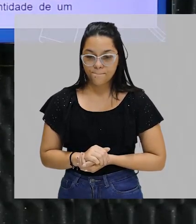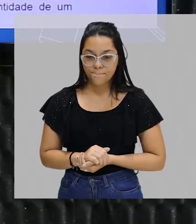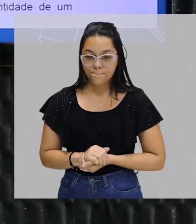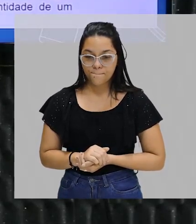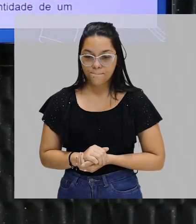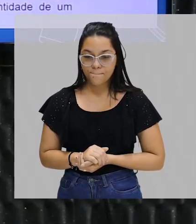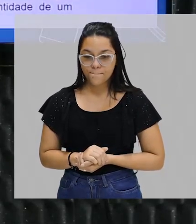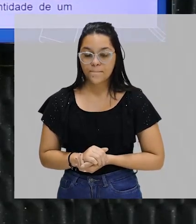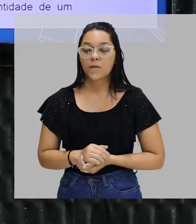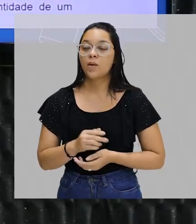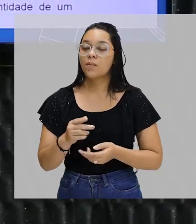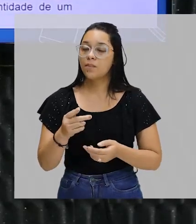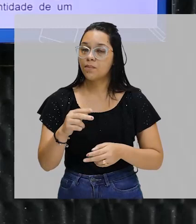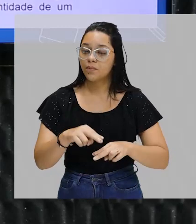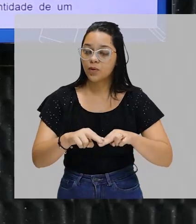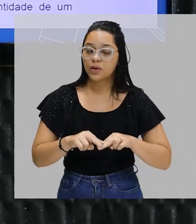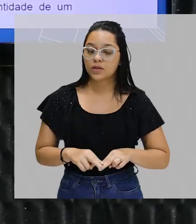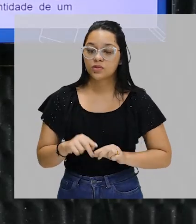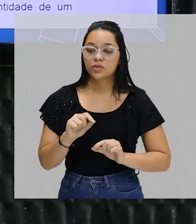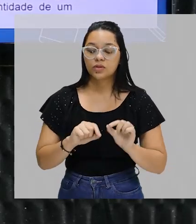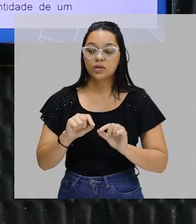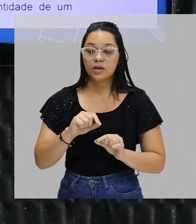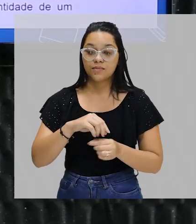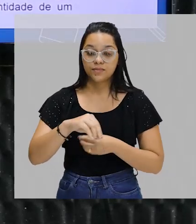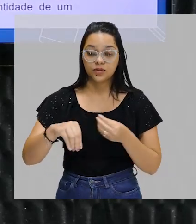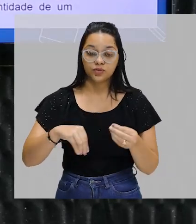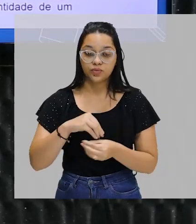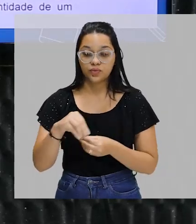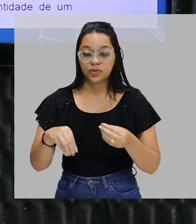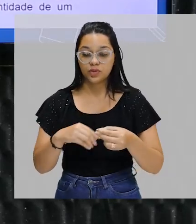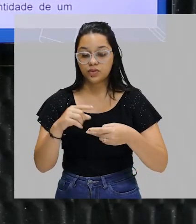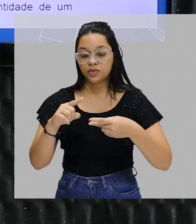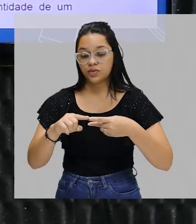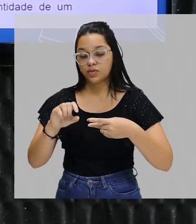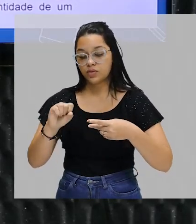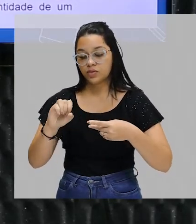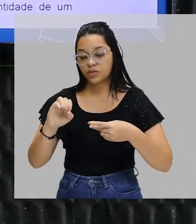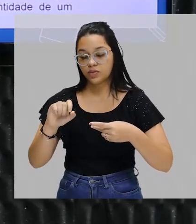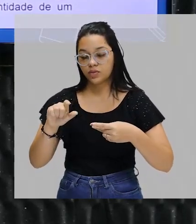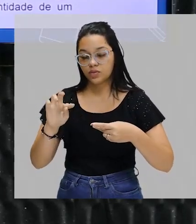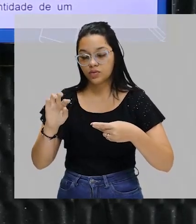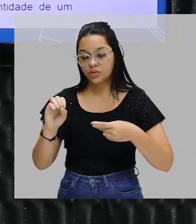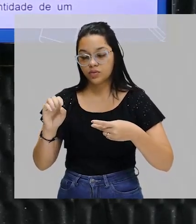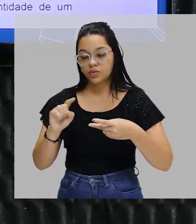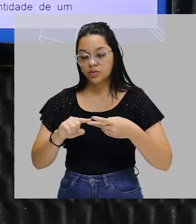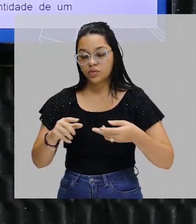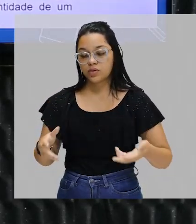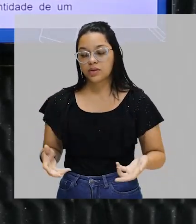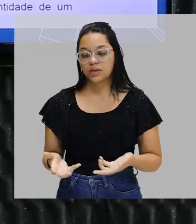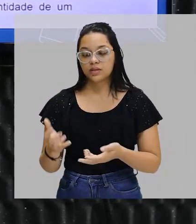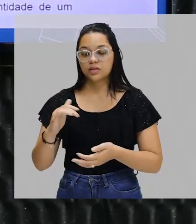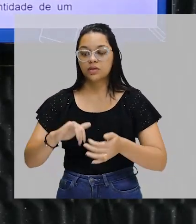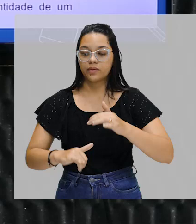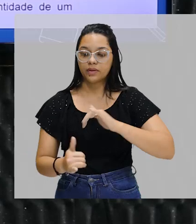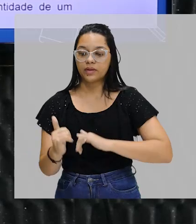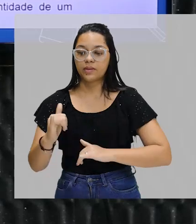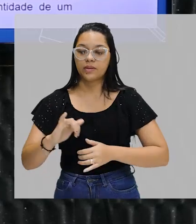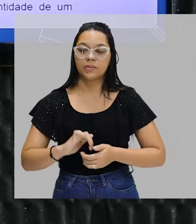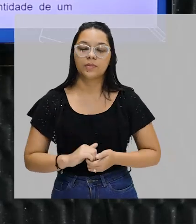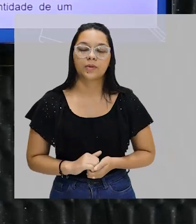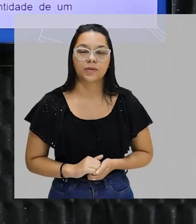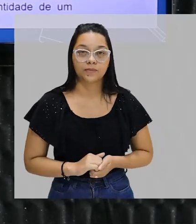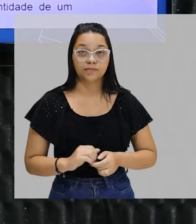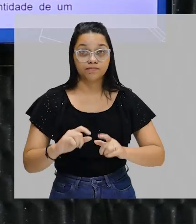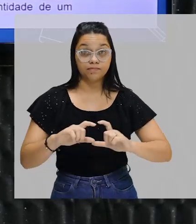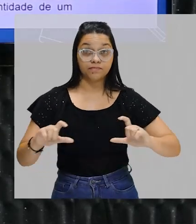Por isso, falamos que é mistura de solutos com reação química. A